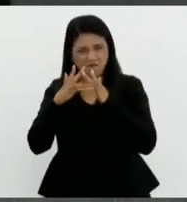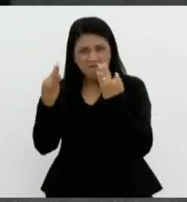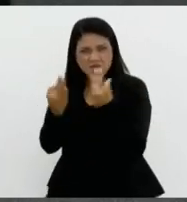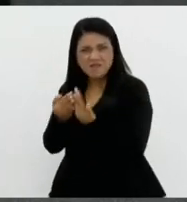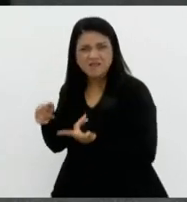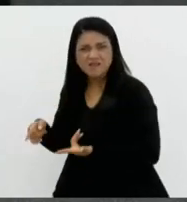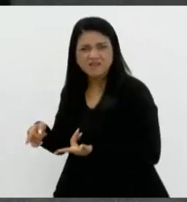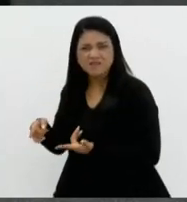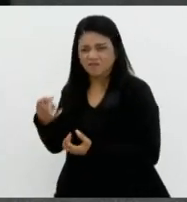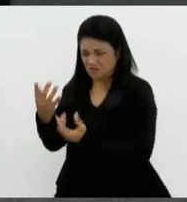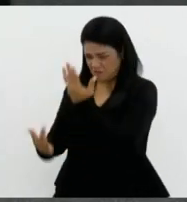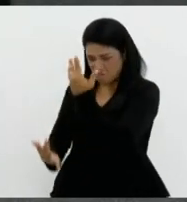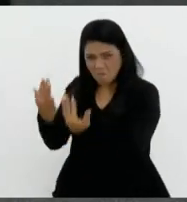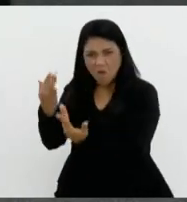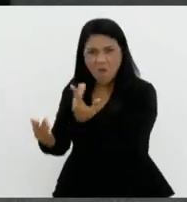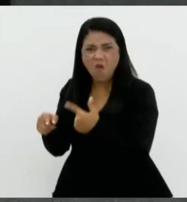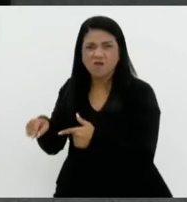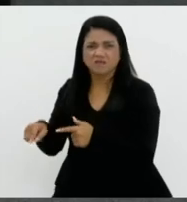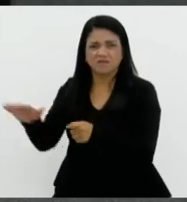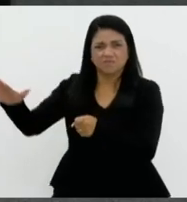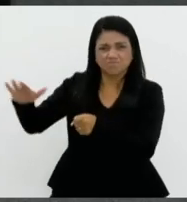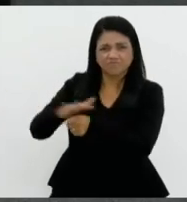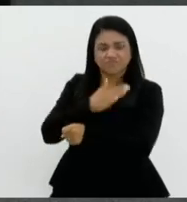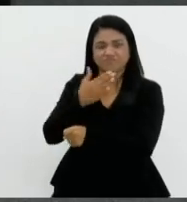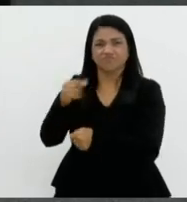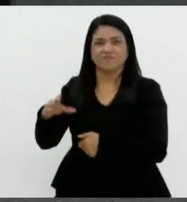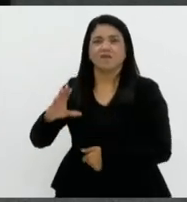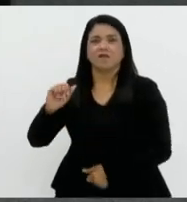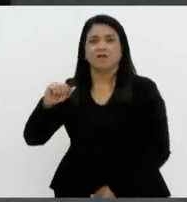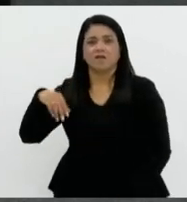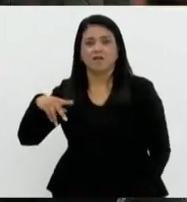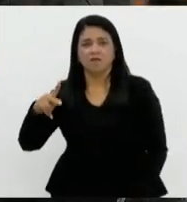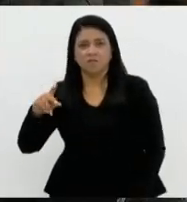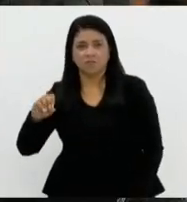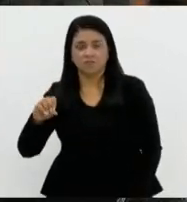que foram cremados em campos de concentração. Obrigado, Tia Ju.